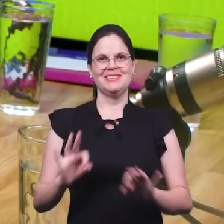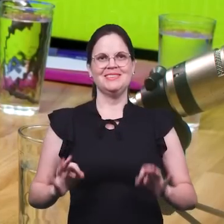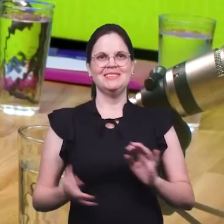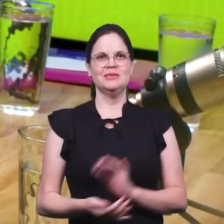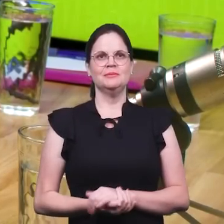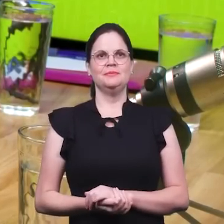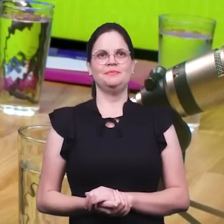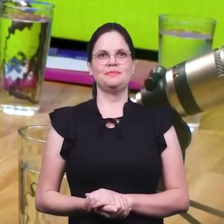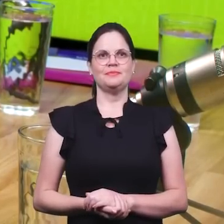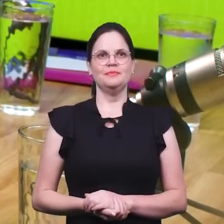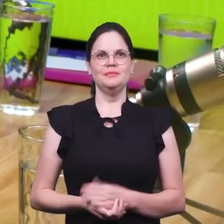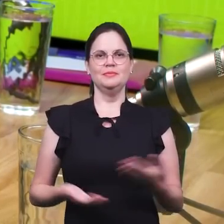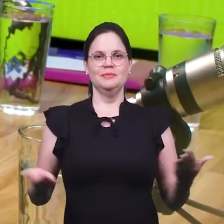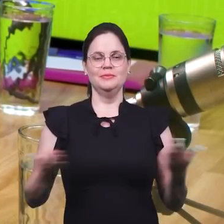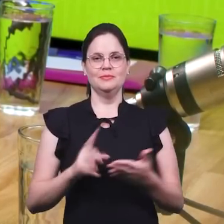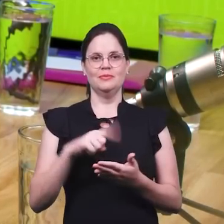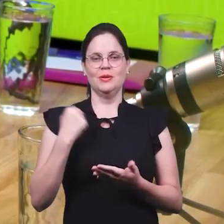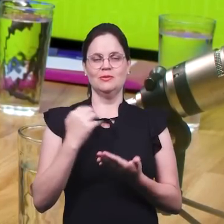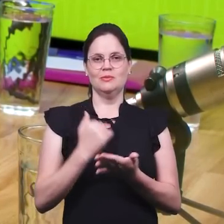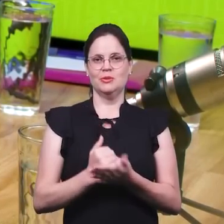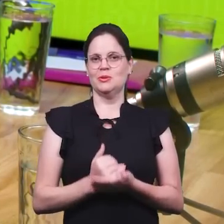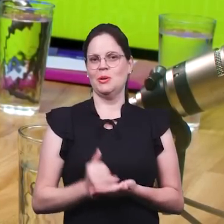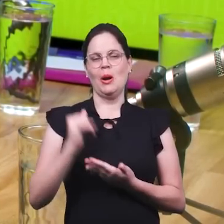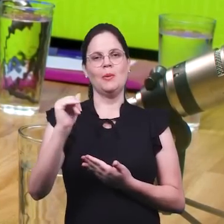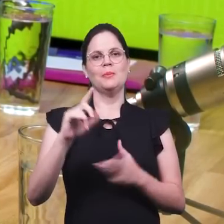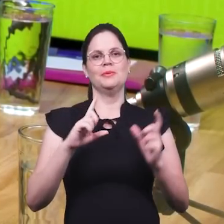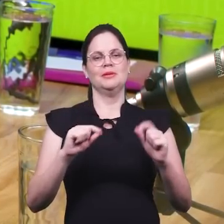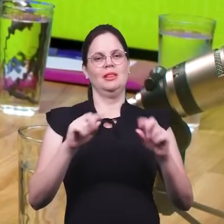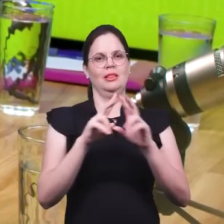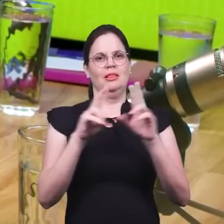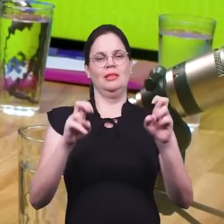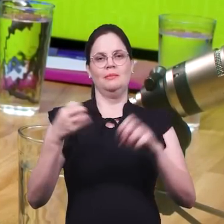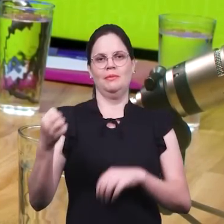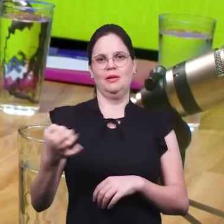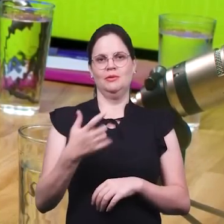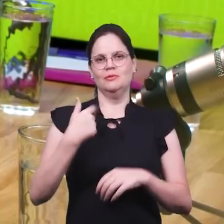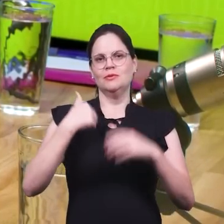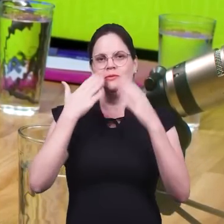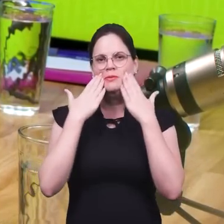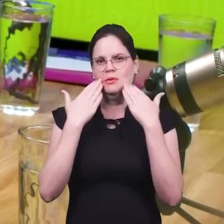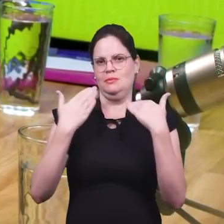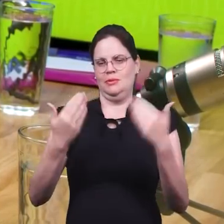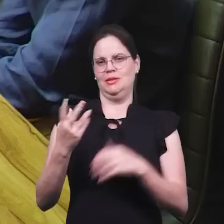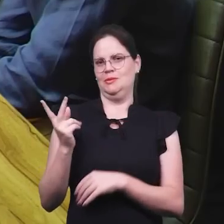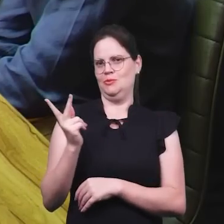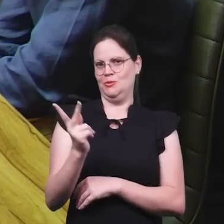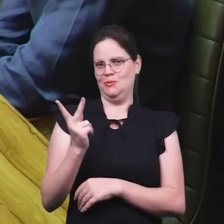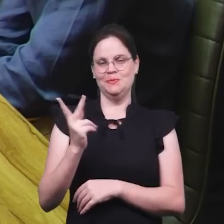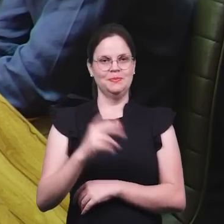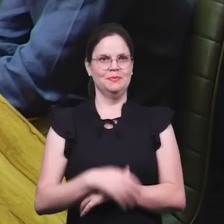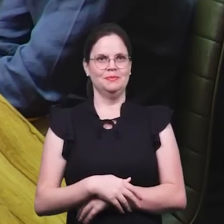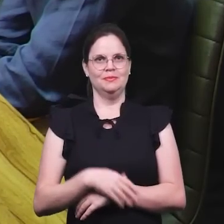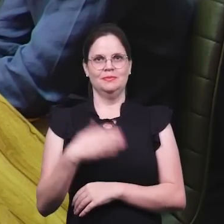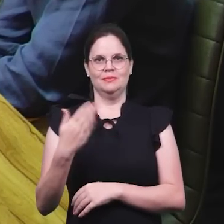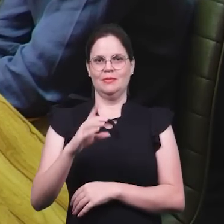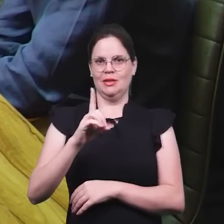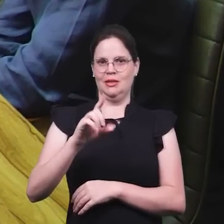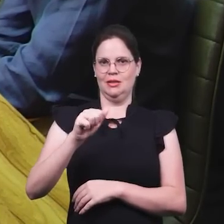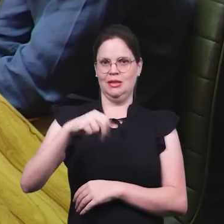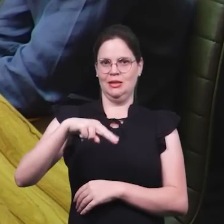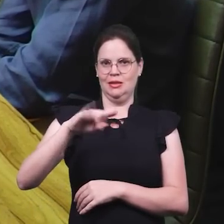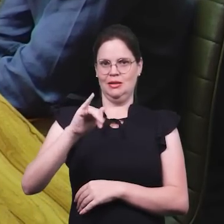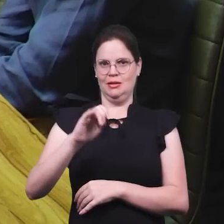bom. E hoje nós vamos estar iniciando com mais um tema. E primeiro eu vou apresentar os nossos convidados. Aqui à minha frente está o